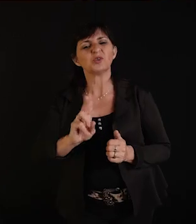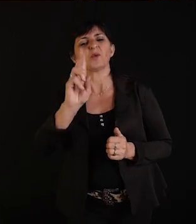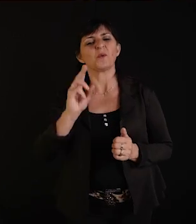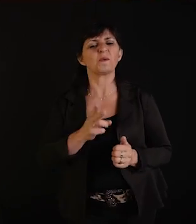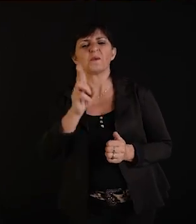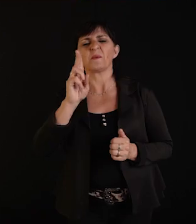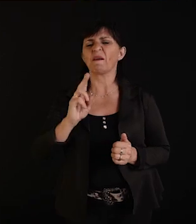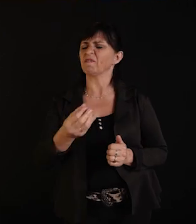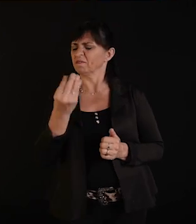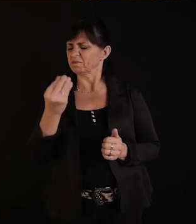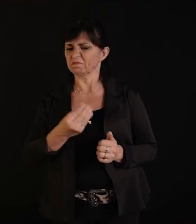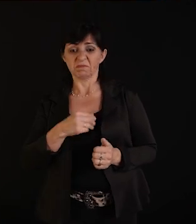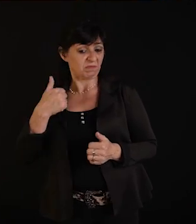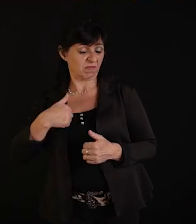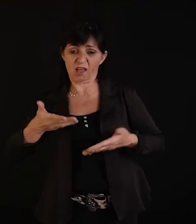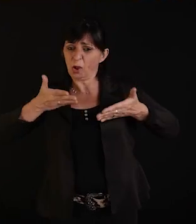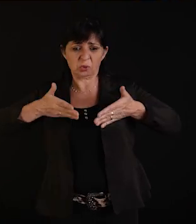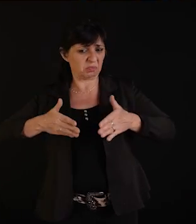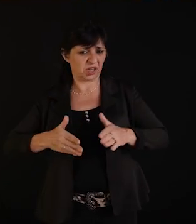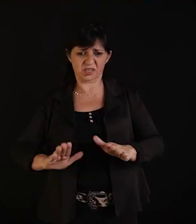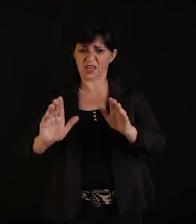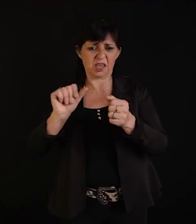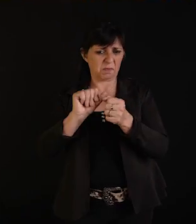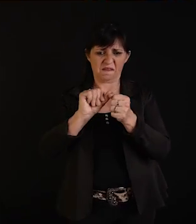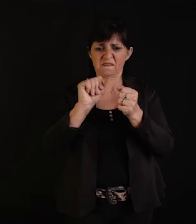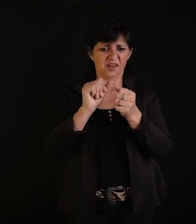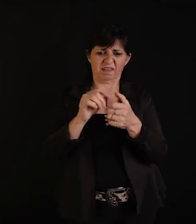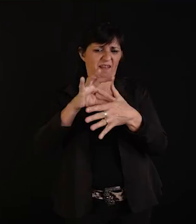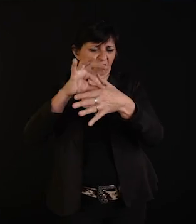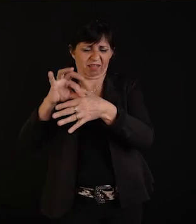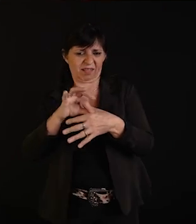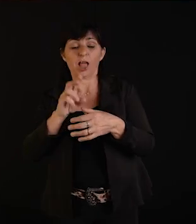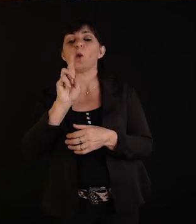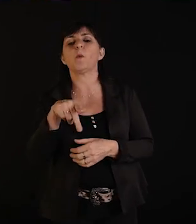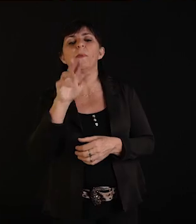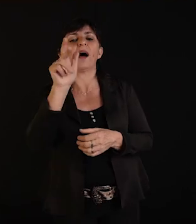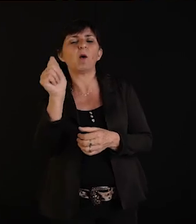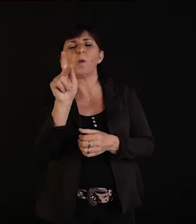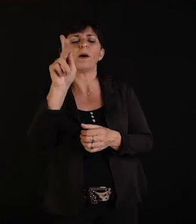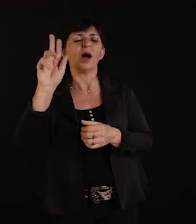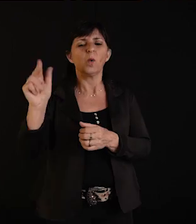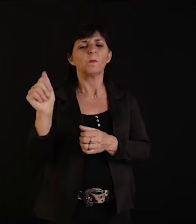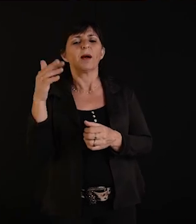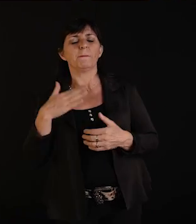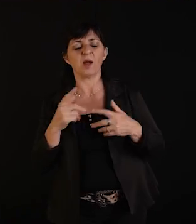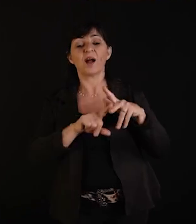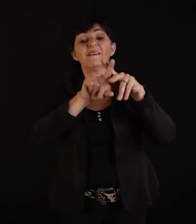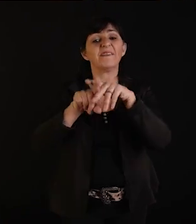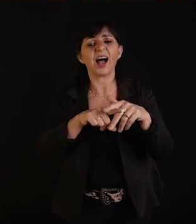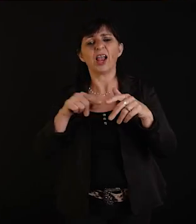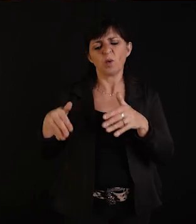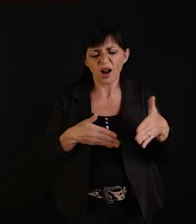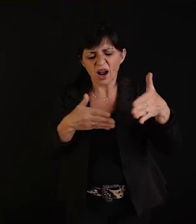no couro se eu não nasci pra torresmo? Upa, upa, meu cavalo, o caminho a gente